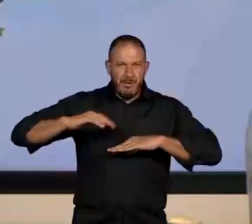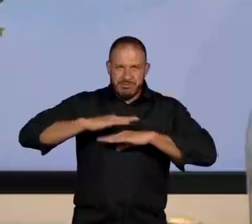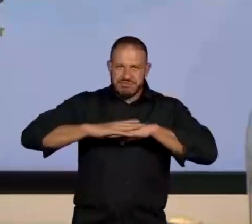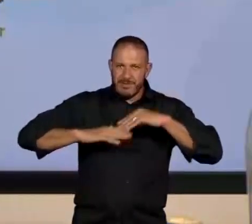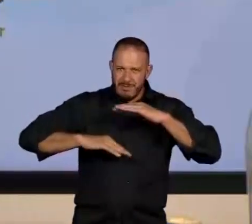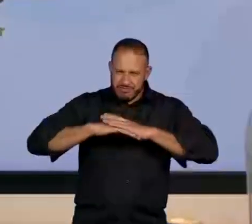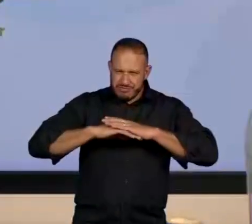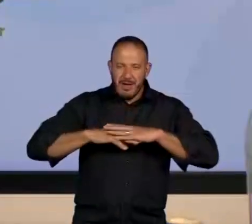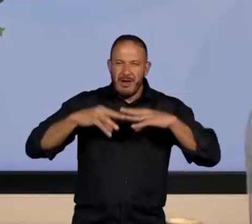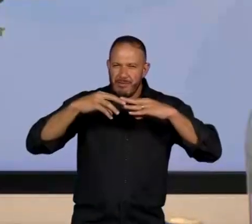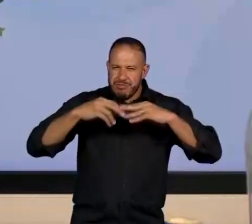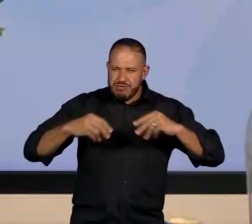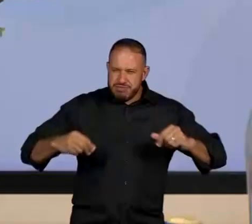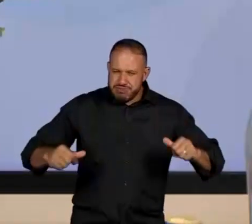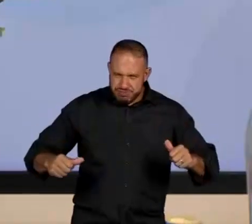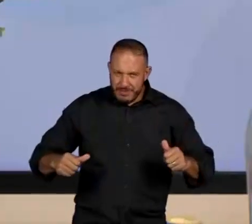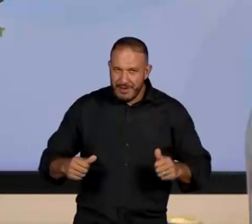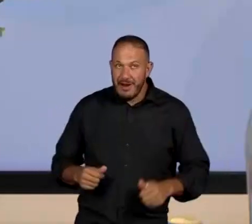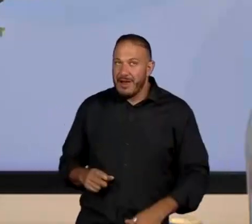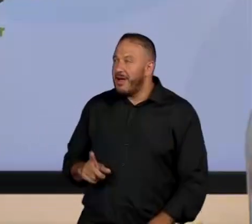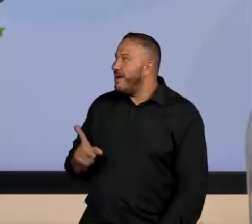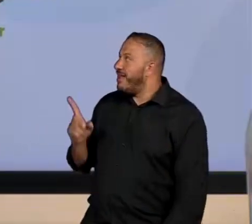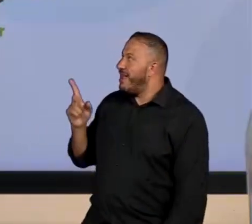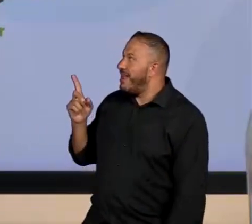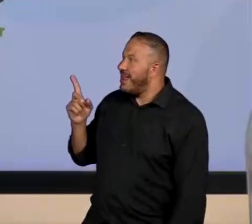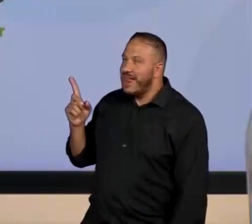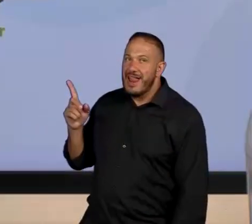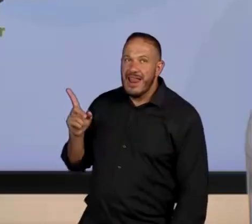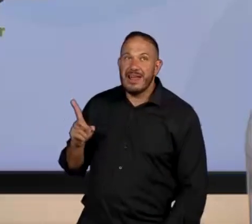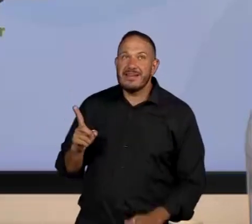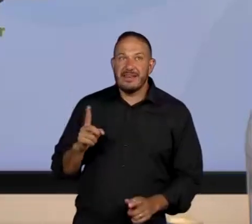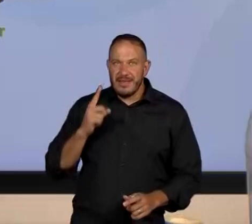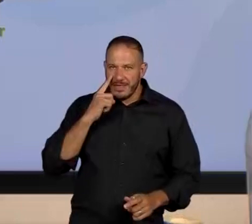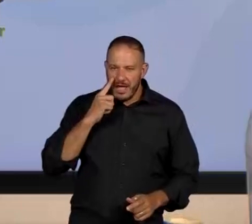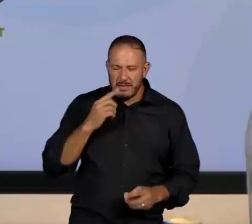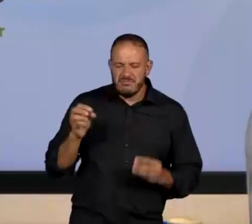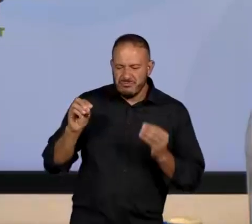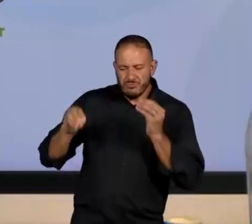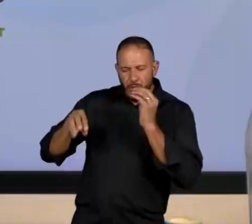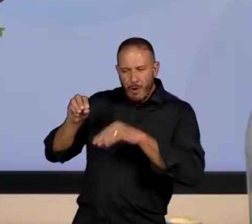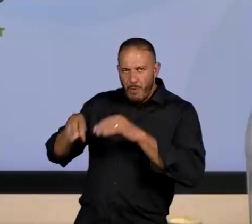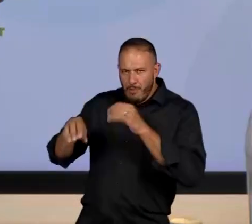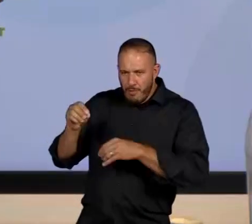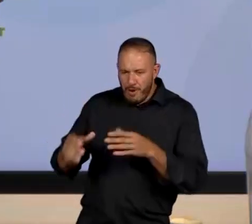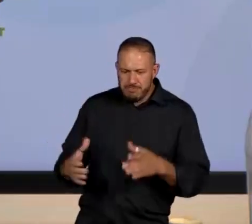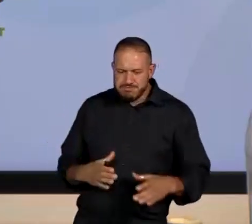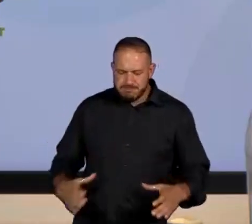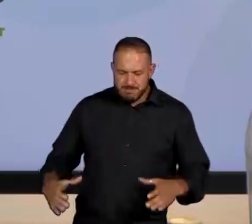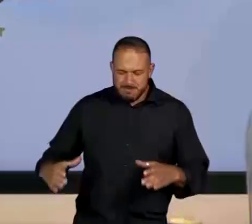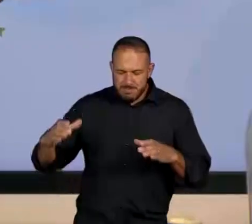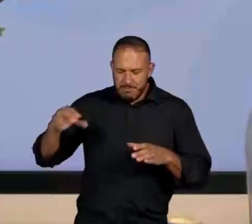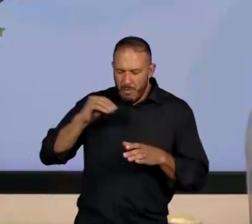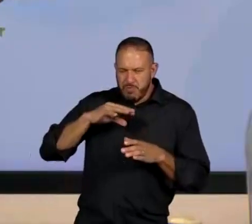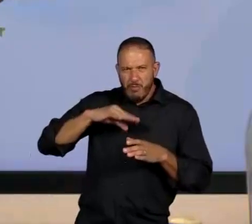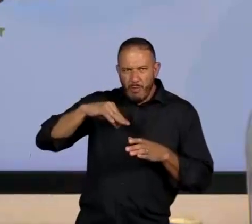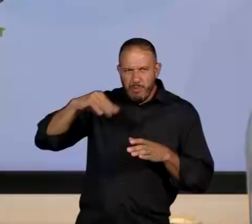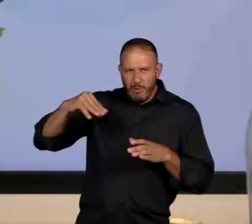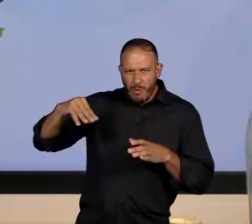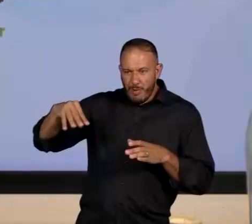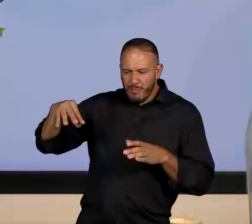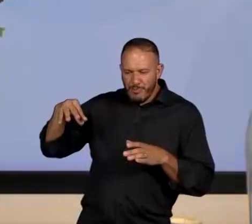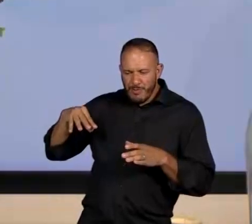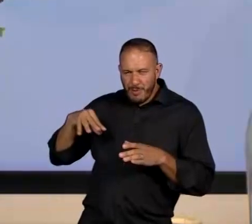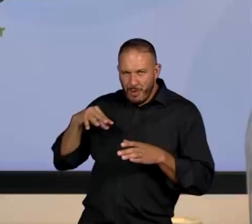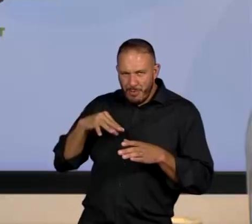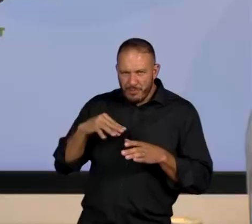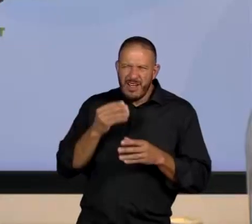imagem ao lado, percebam que eu tenho os restos visíveis na superfície, estes